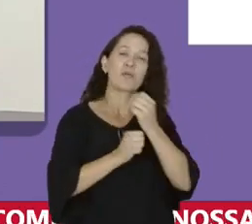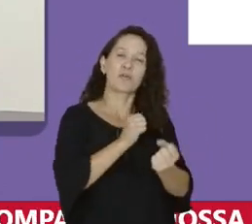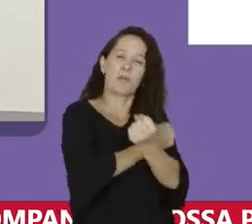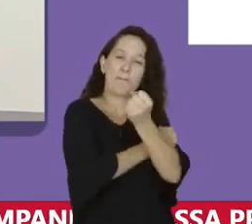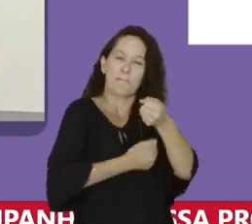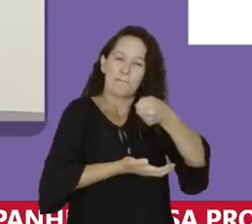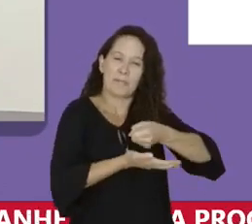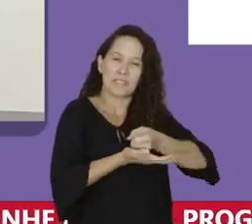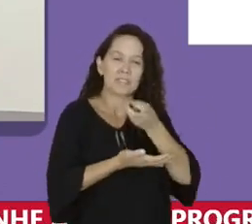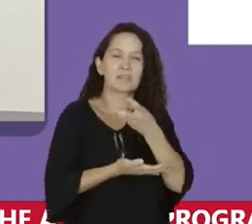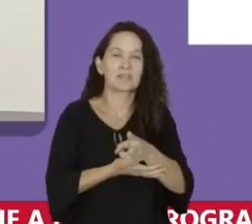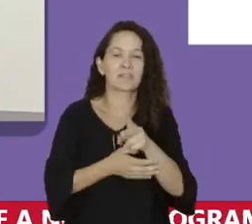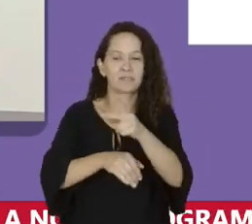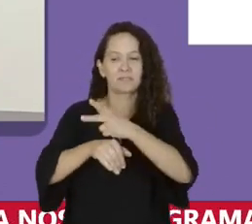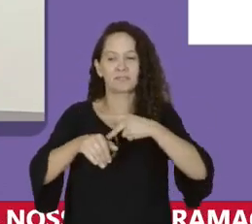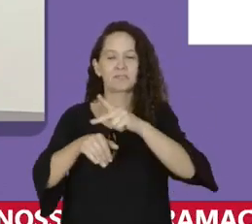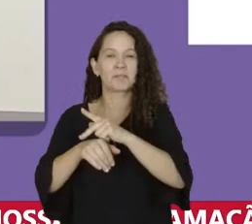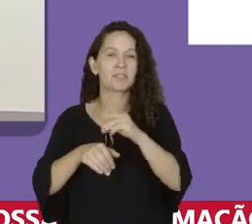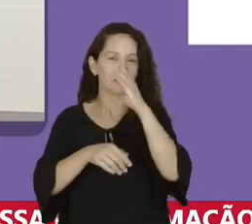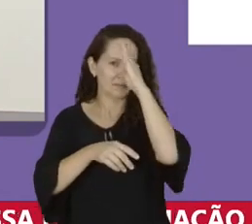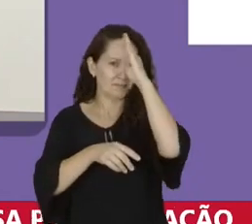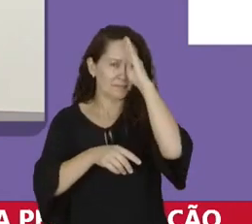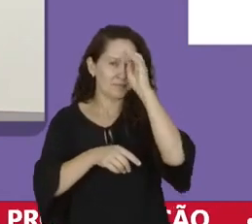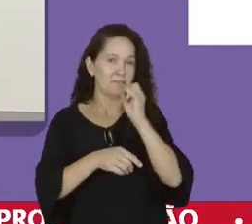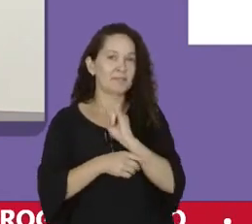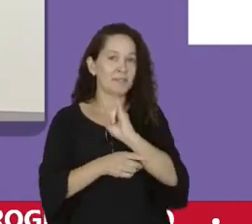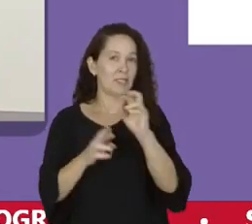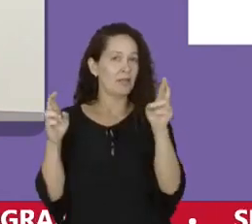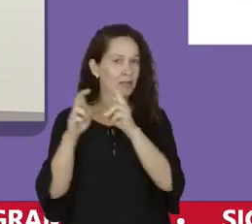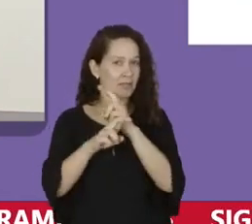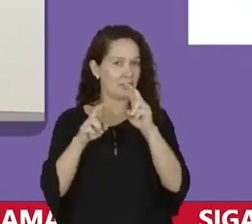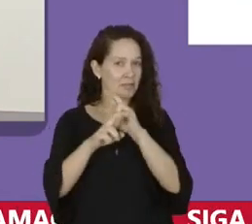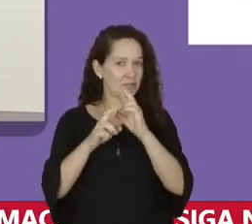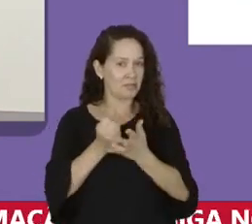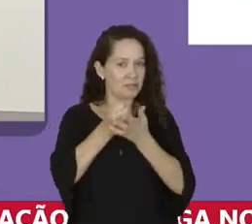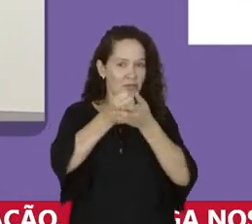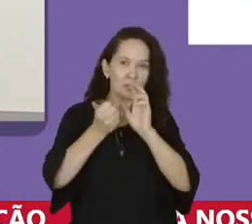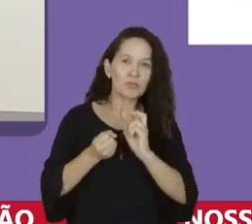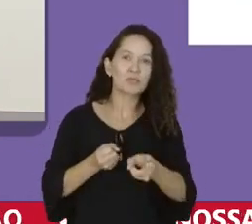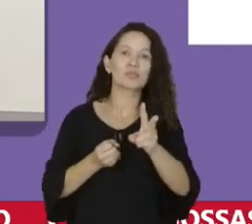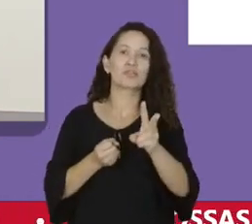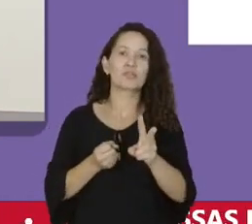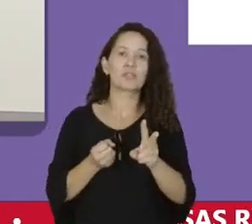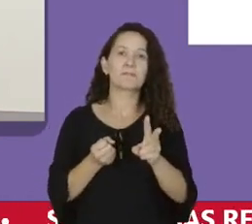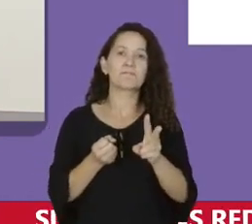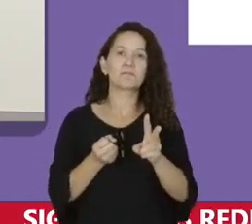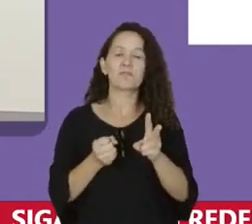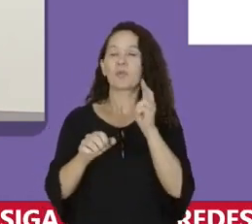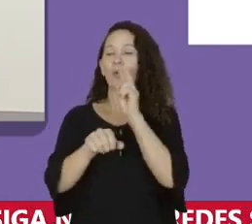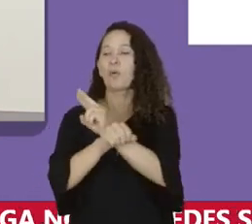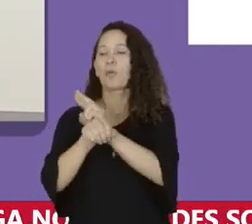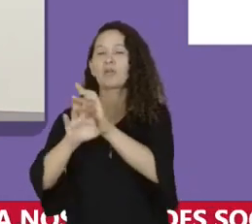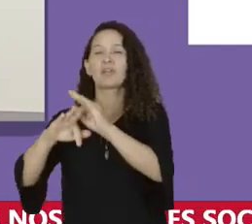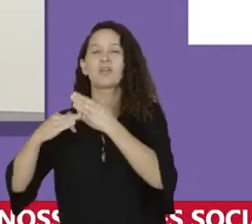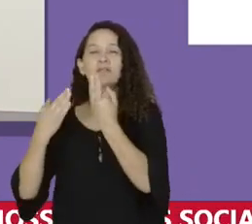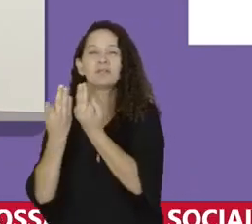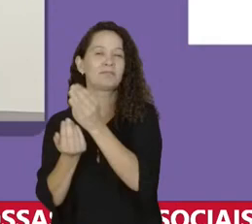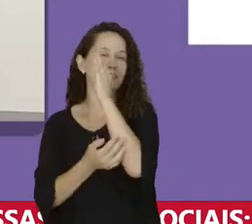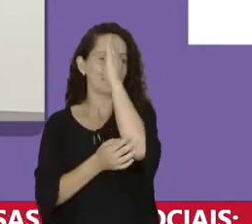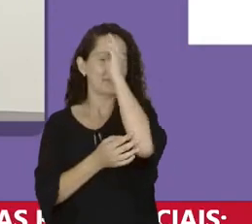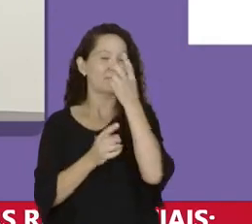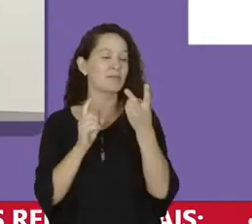patriarcais. No nosso país em particular, para que essas relações se sustentem, esta defesa da família é